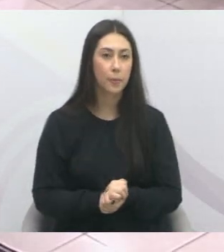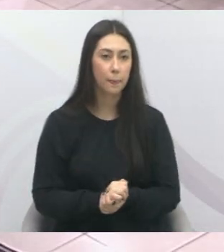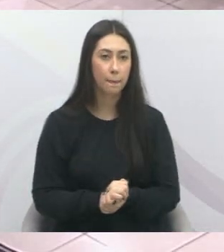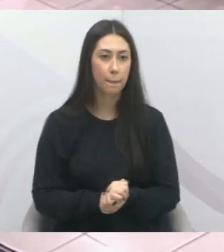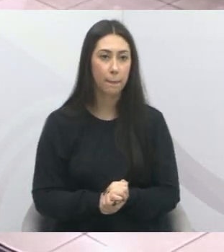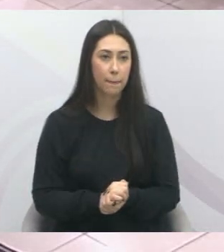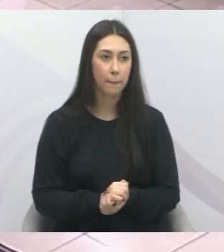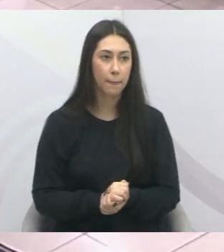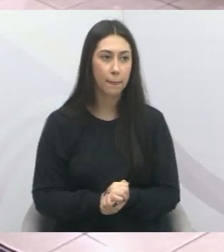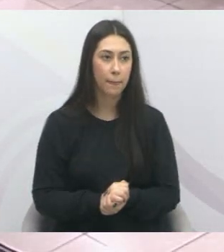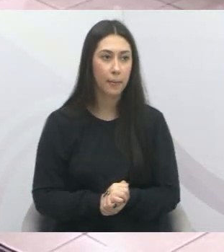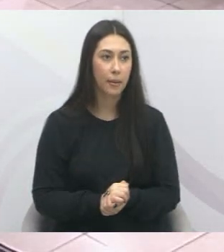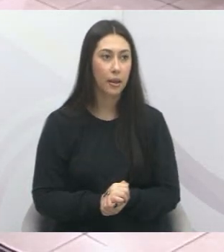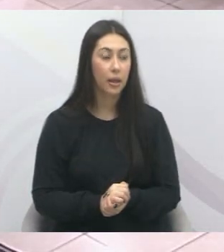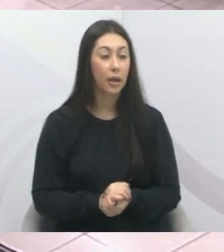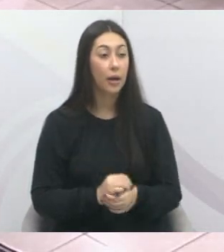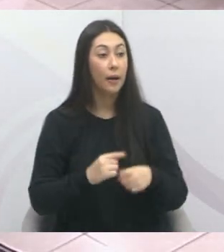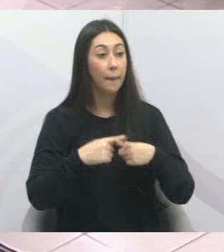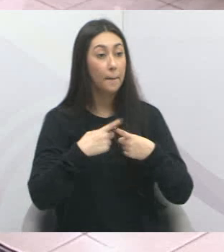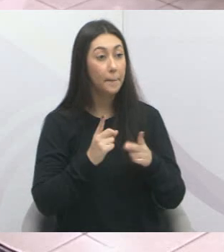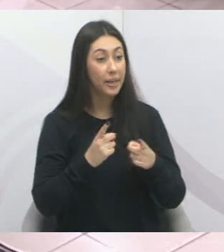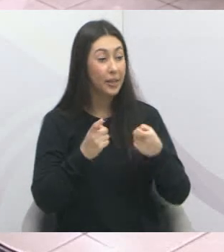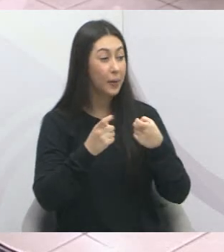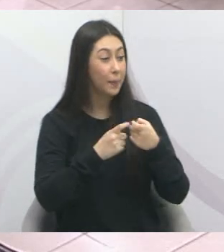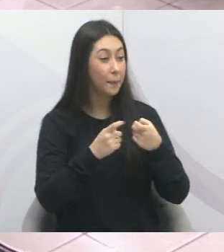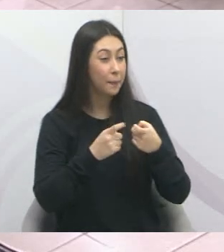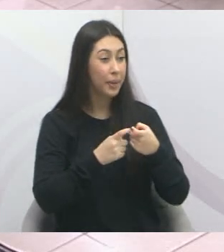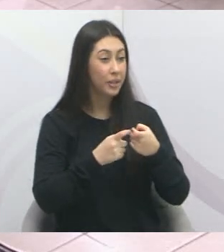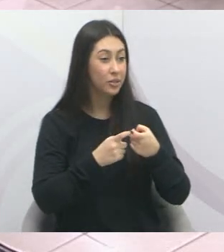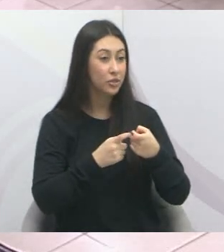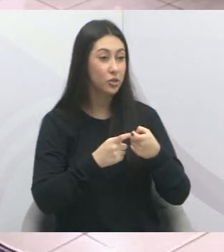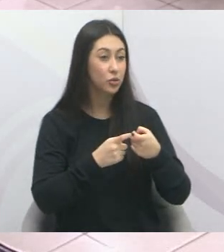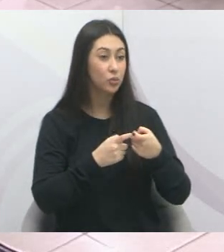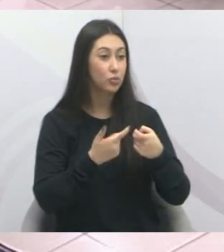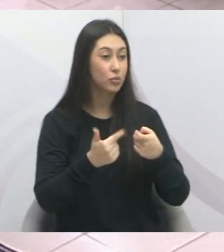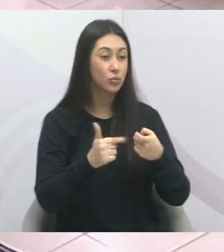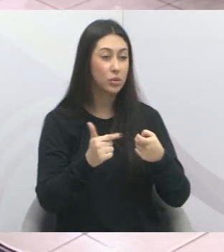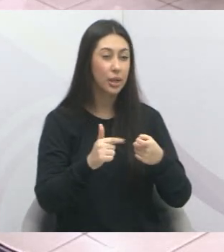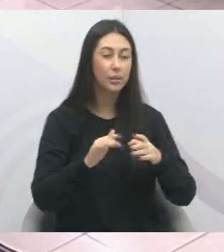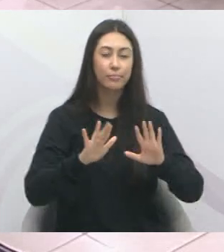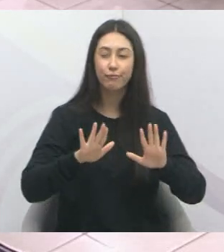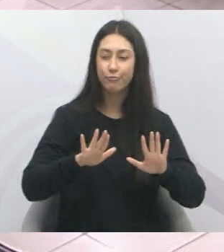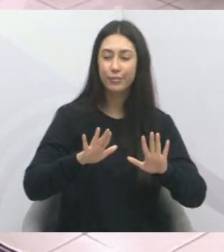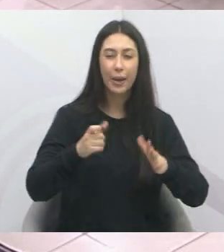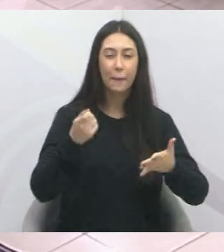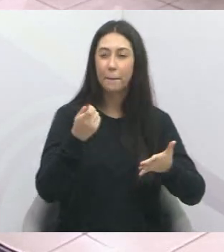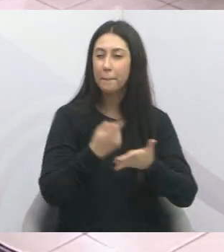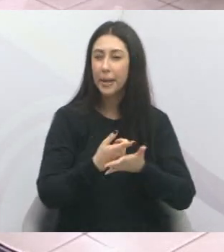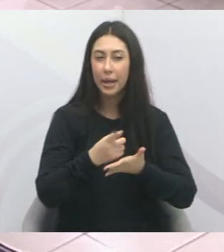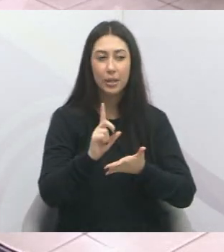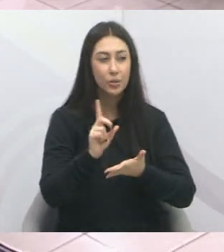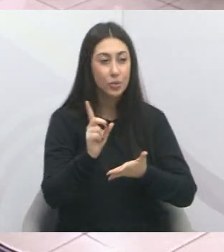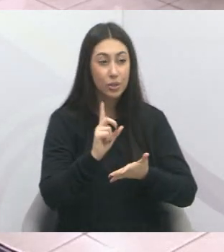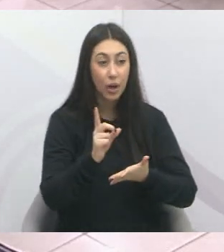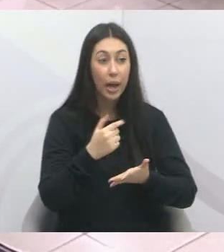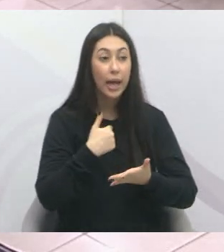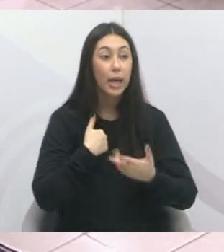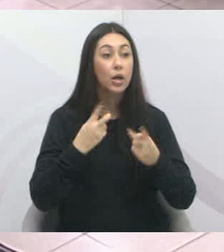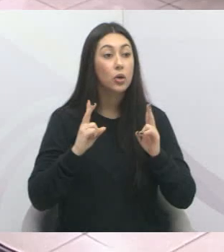Não dos adianta- médicos não- não estarem atuando. Não foi o Sim, pagamento. mas não é o pagamento. O que eu